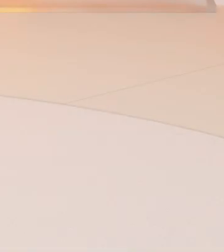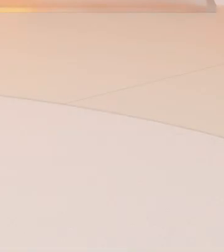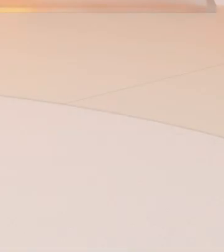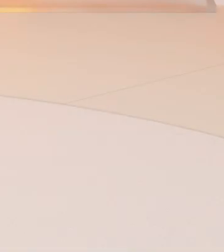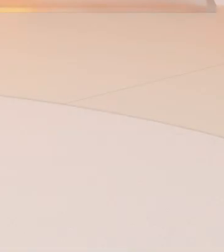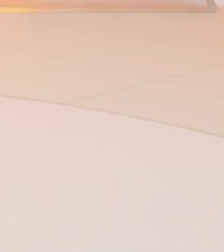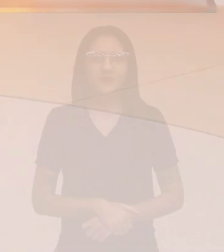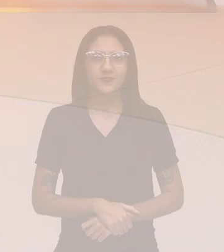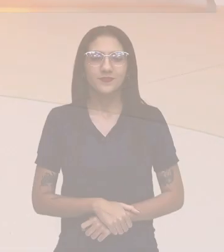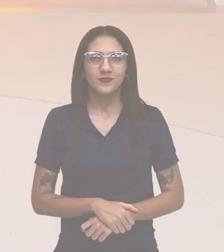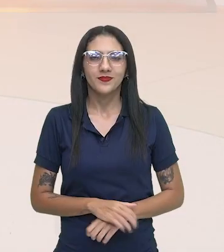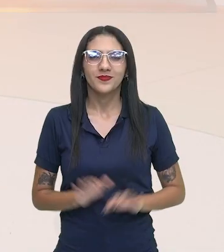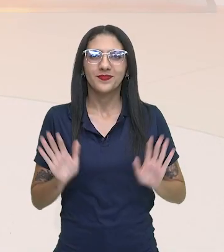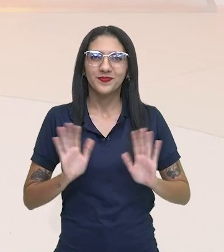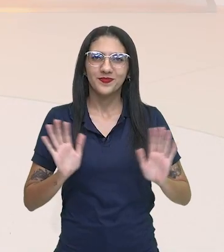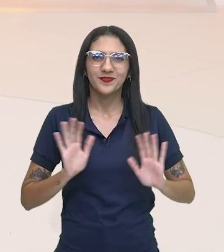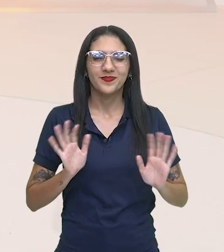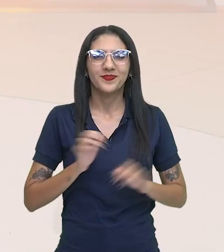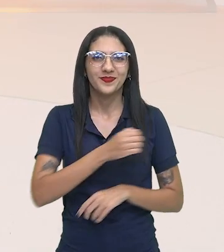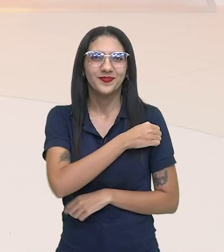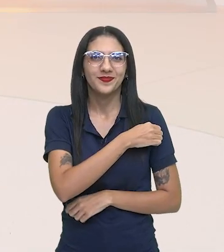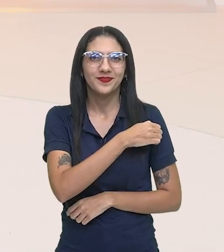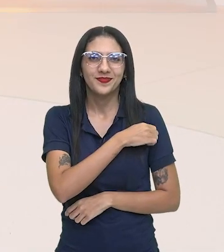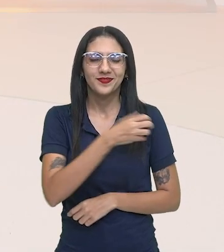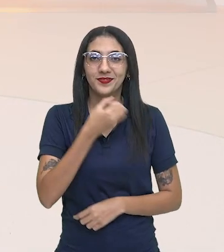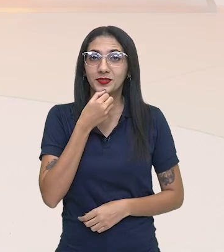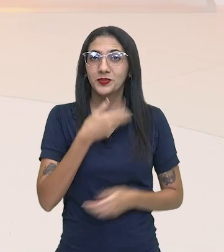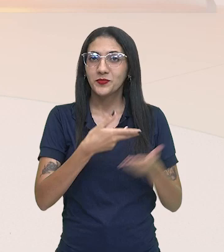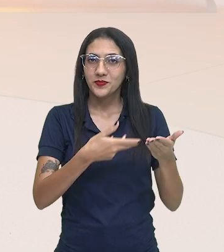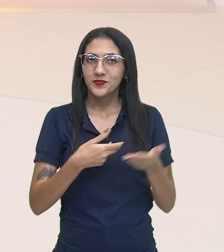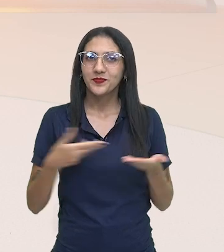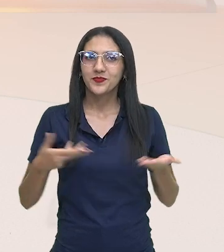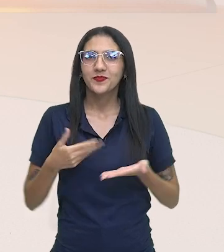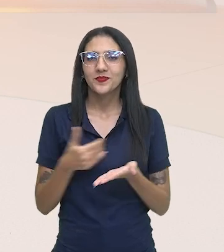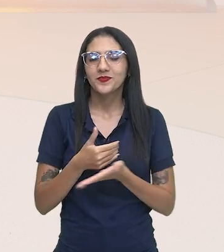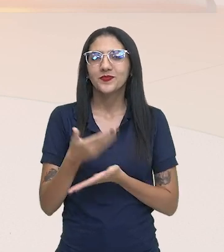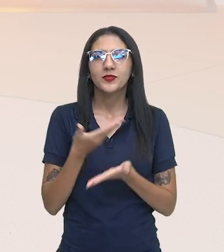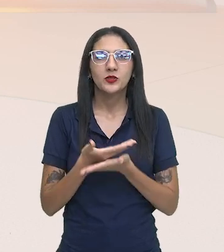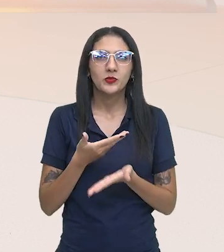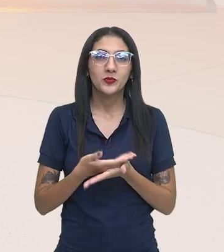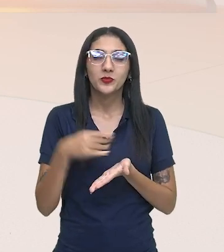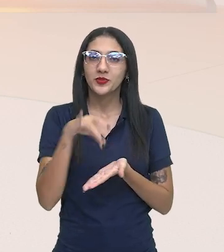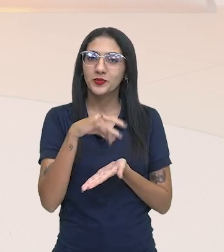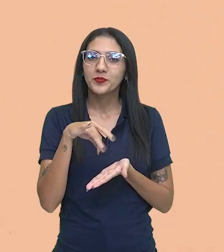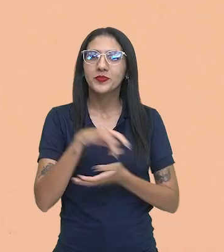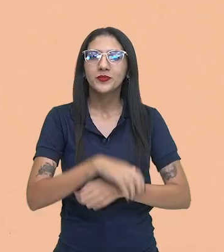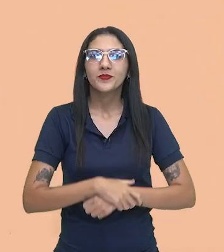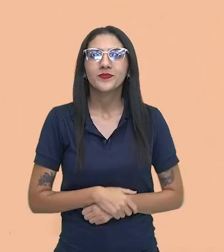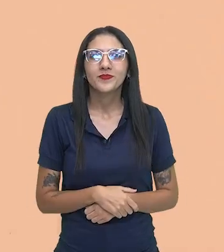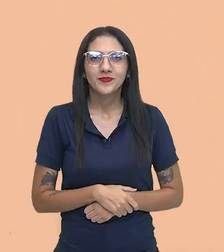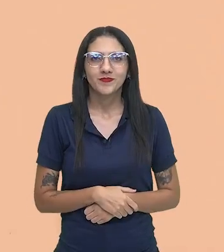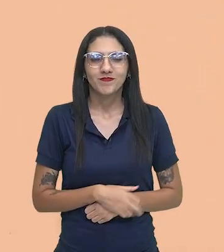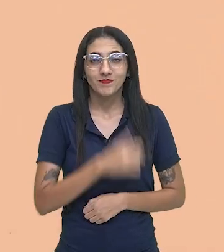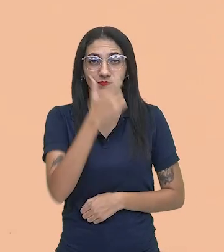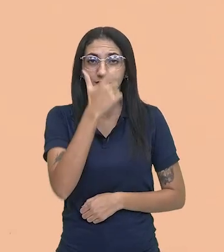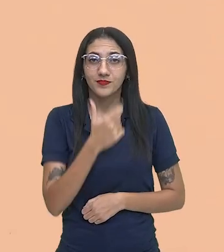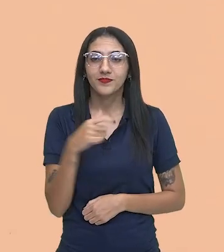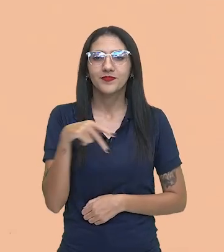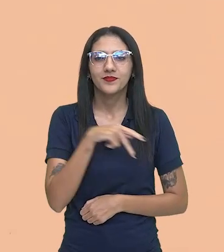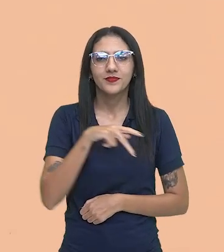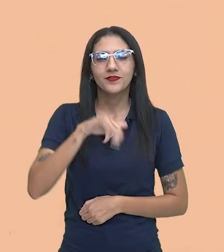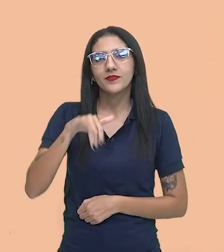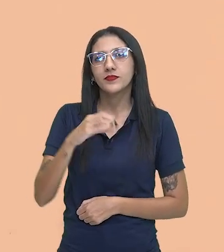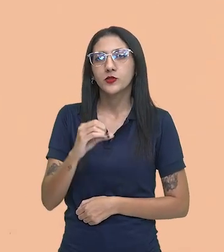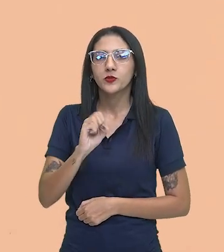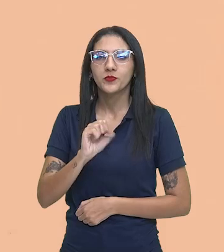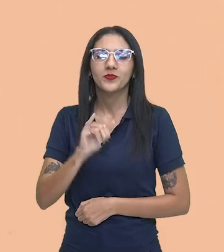Olá, sejam todos e todas muito bem-vindos e bem-vindas ao Centro de Mídia de Educação do Amazonas. Eu sou o professor Josino